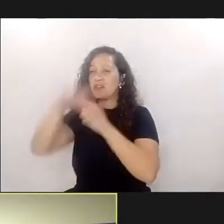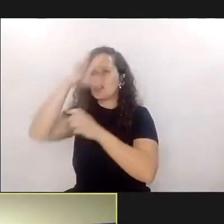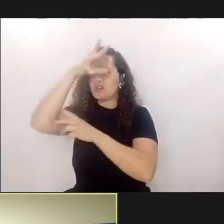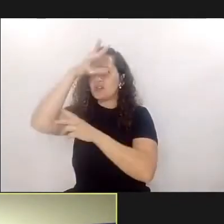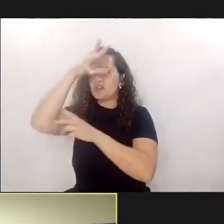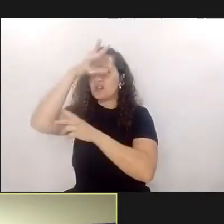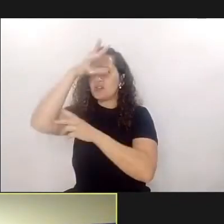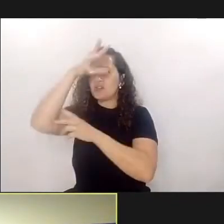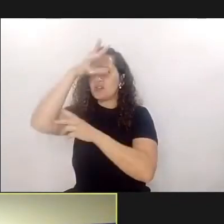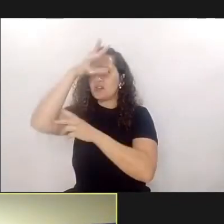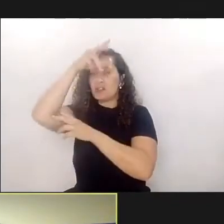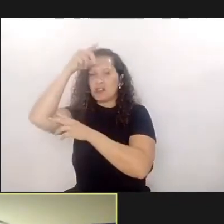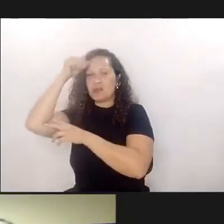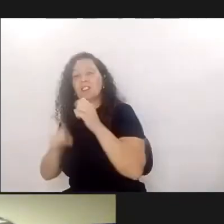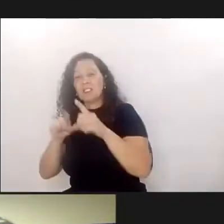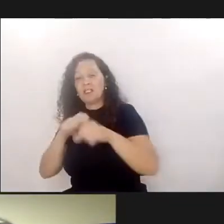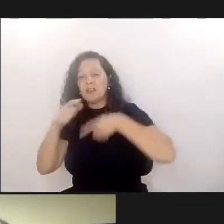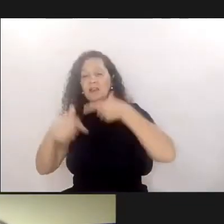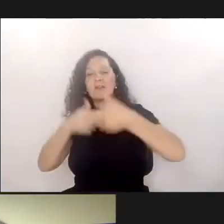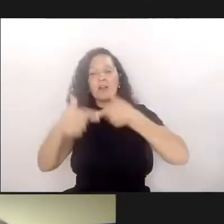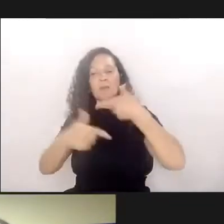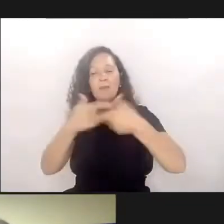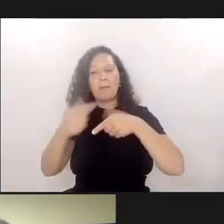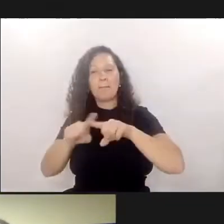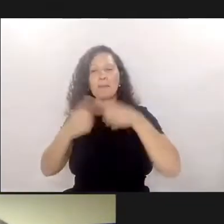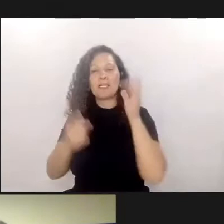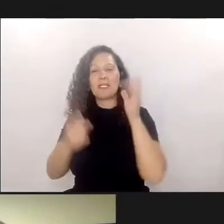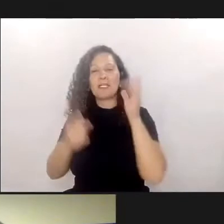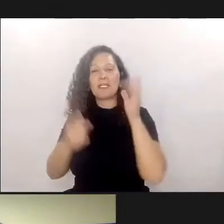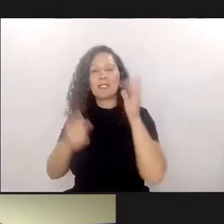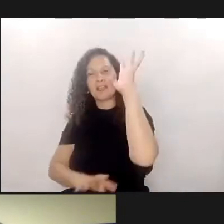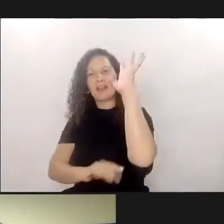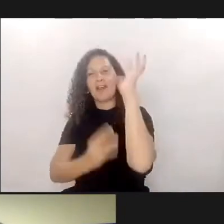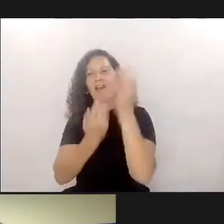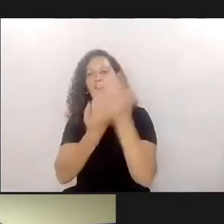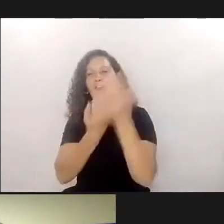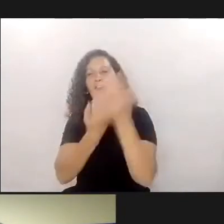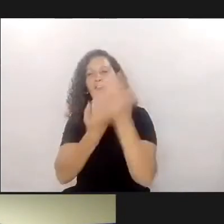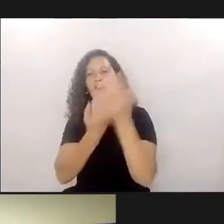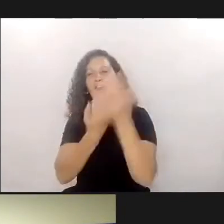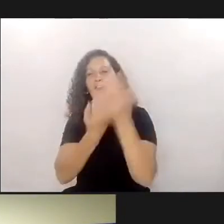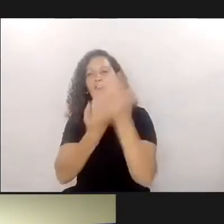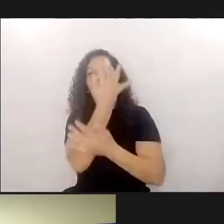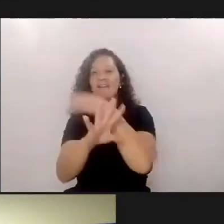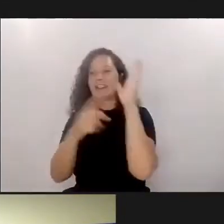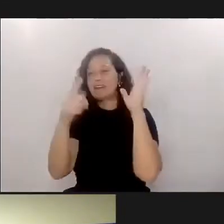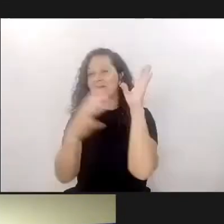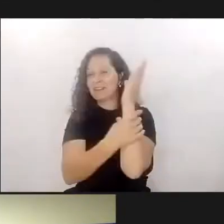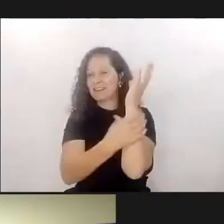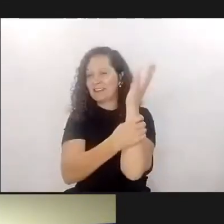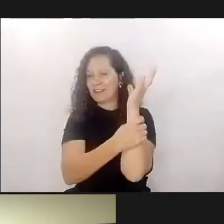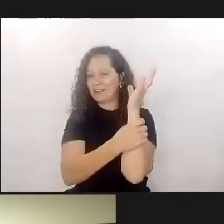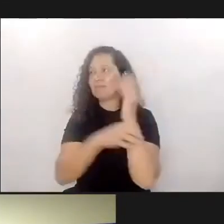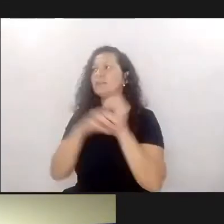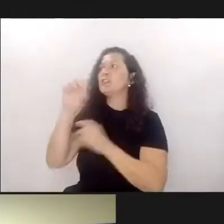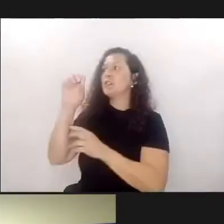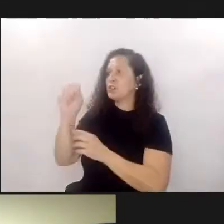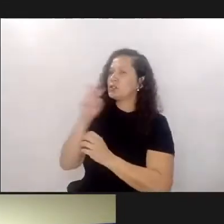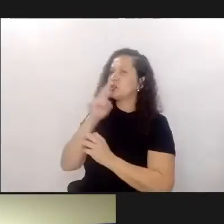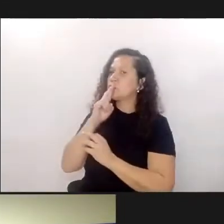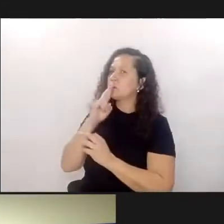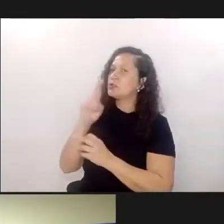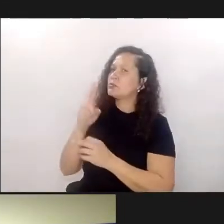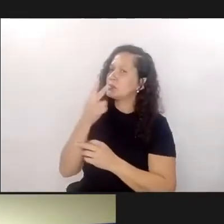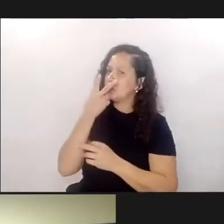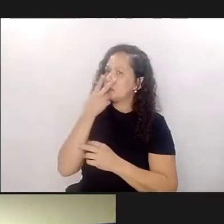floresta em pé? Sim. A resposta eu acho que sim. Eu acho que